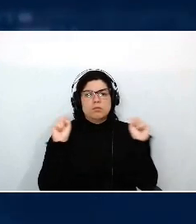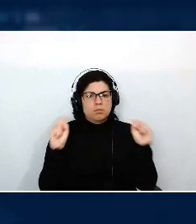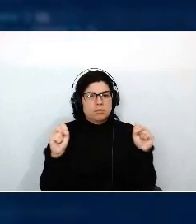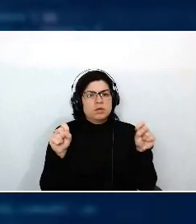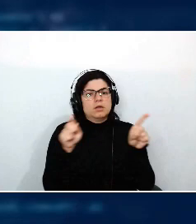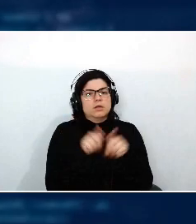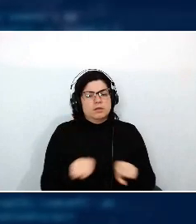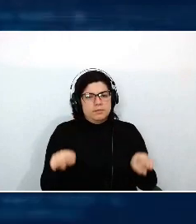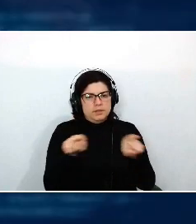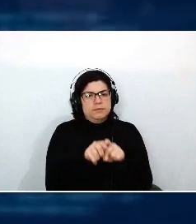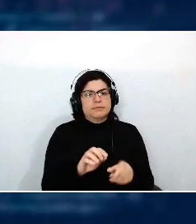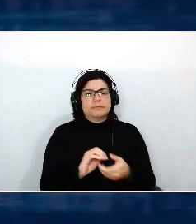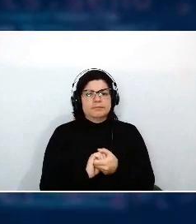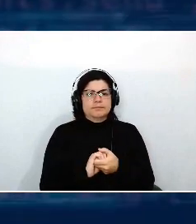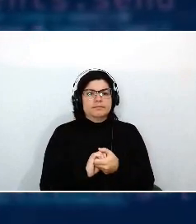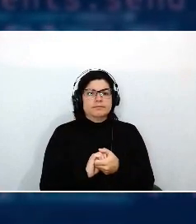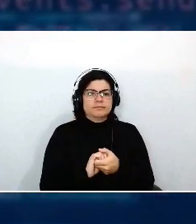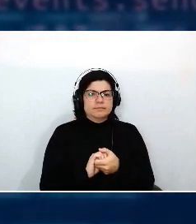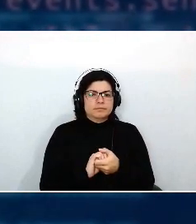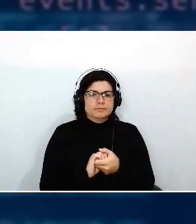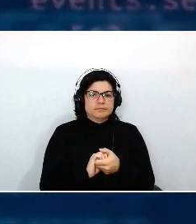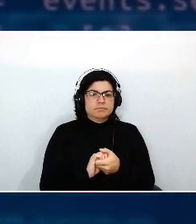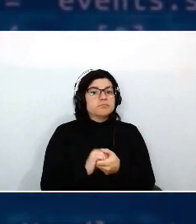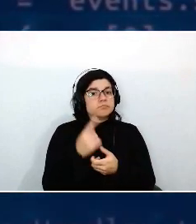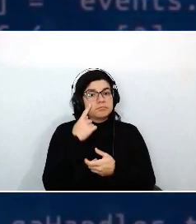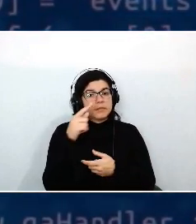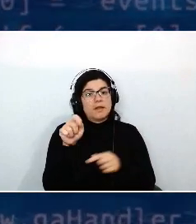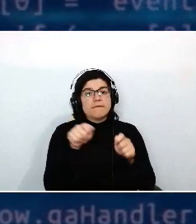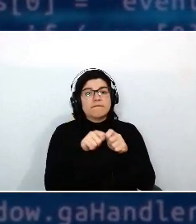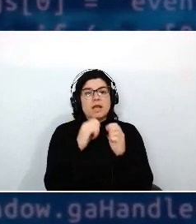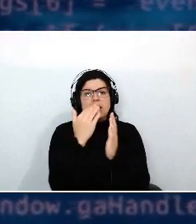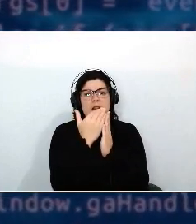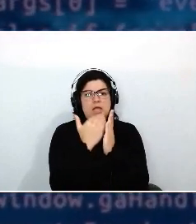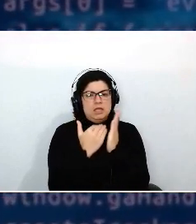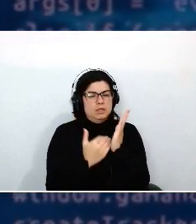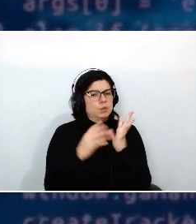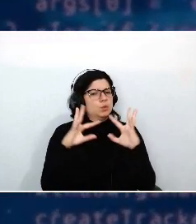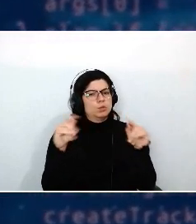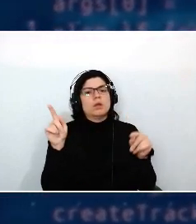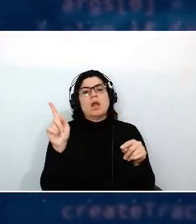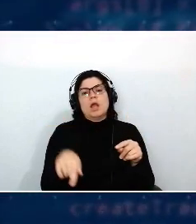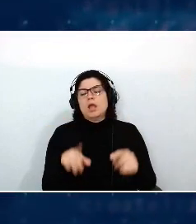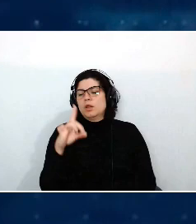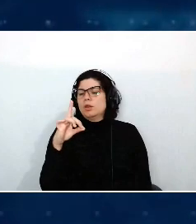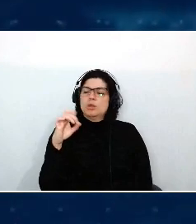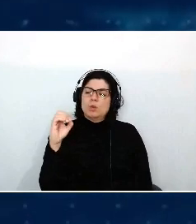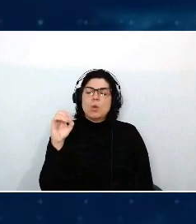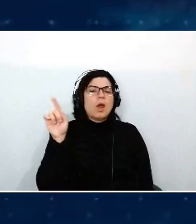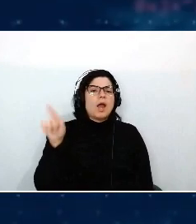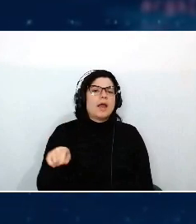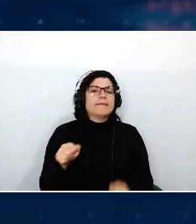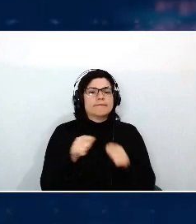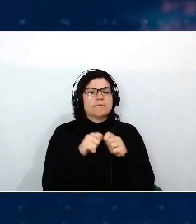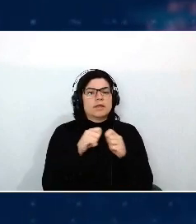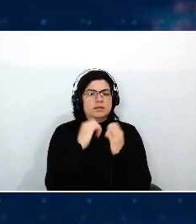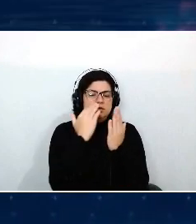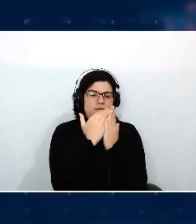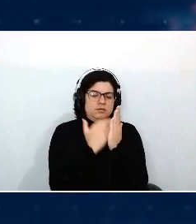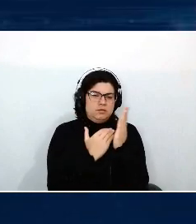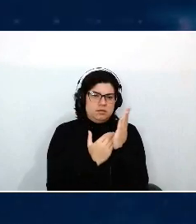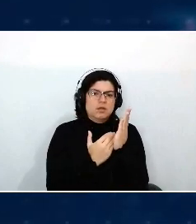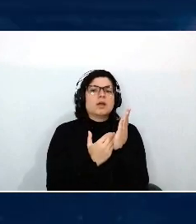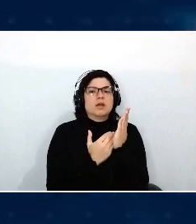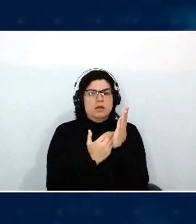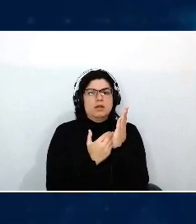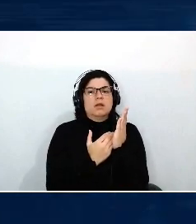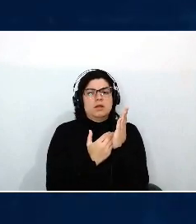PHP. Aqui você faz uma lista, tudo é uma lista, então do é só uma expressão para você fazer o evaluate das próximas coisas que você